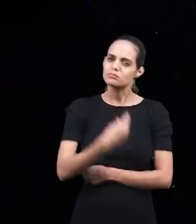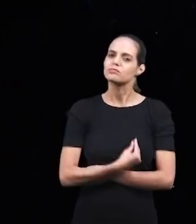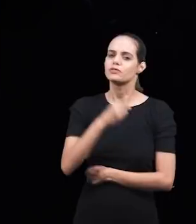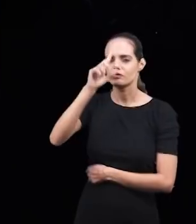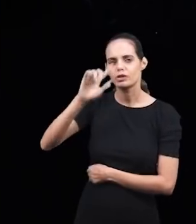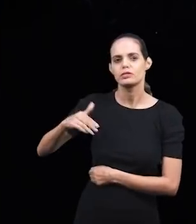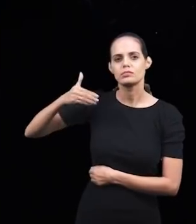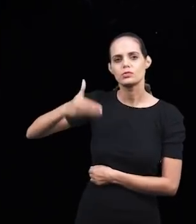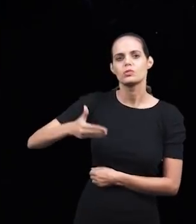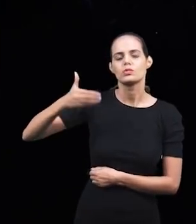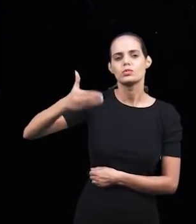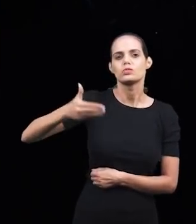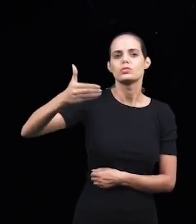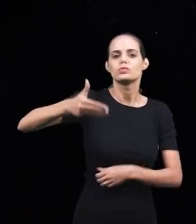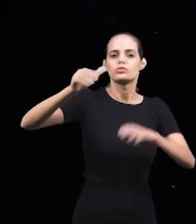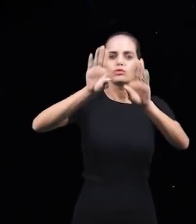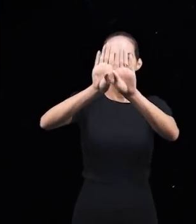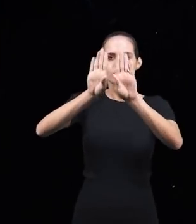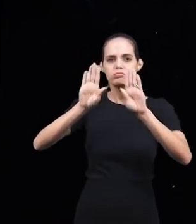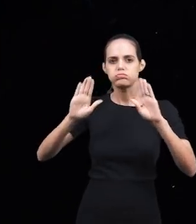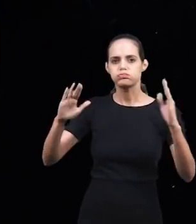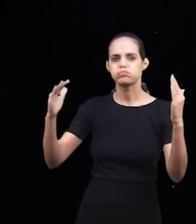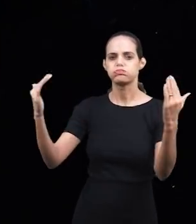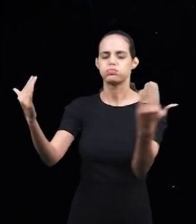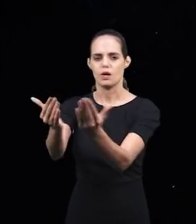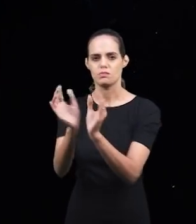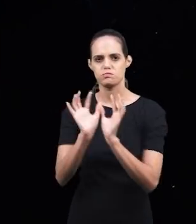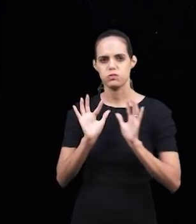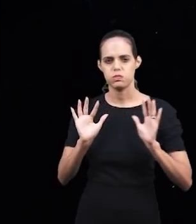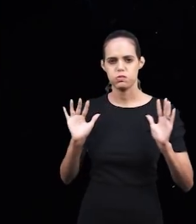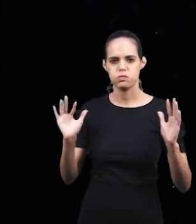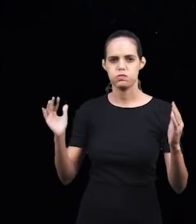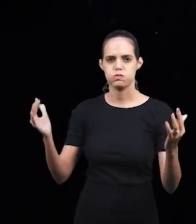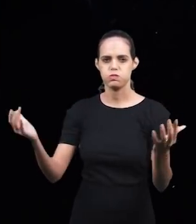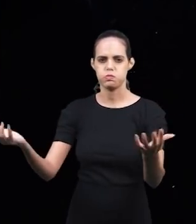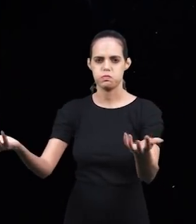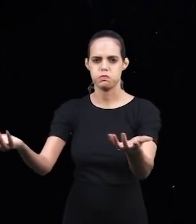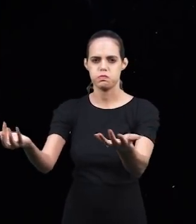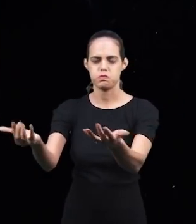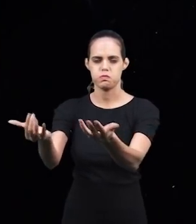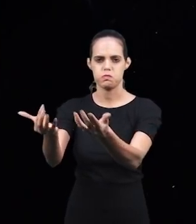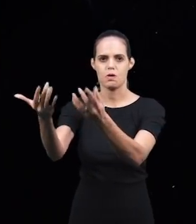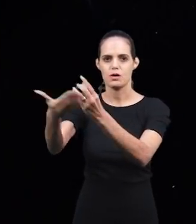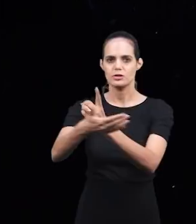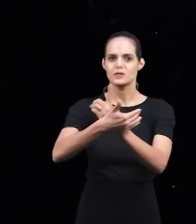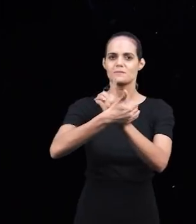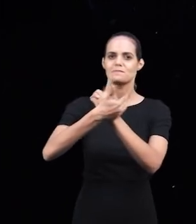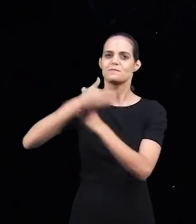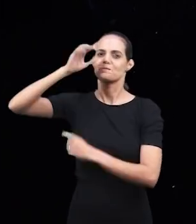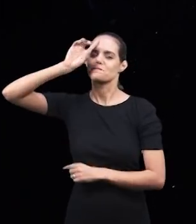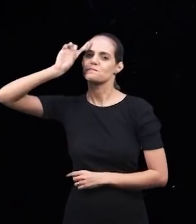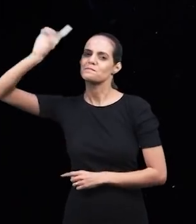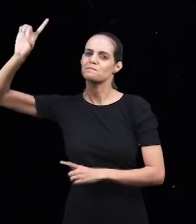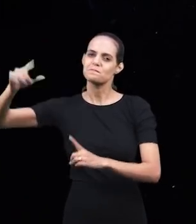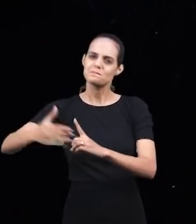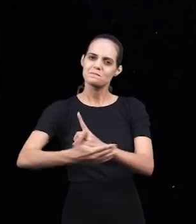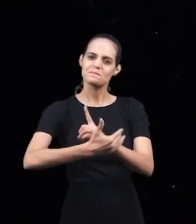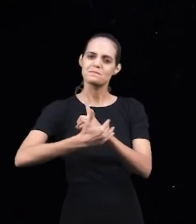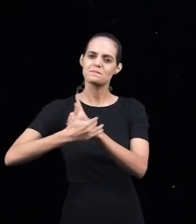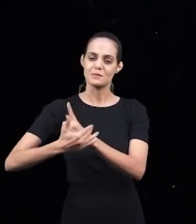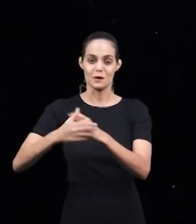viverá. O muro de fogo ao redor já está, é Deus nos guardando pra com ele